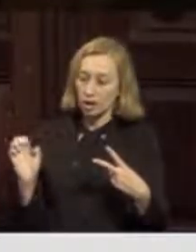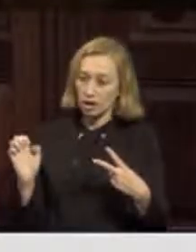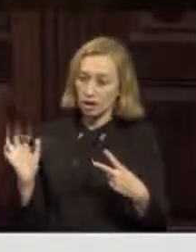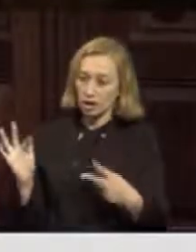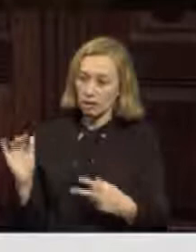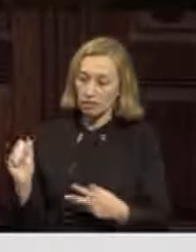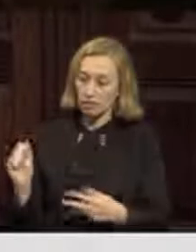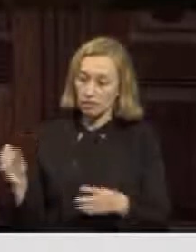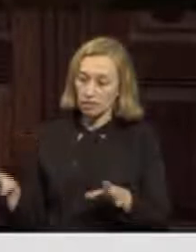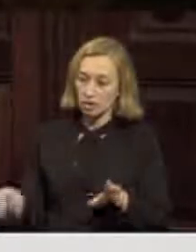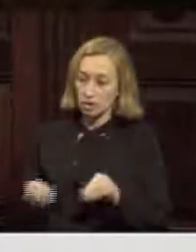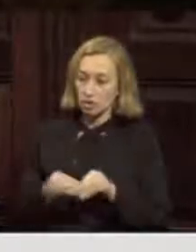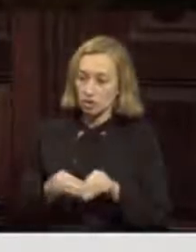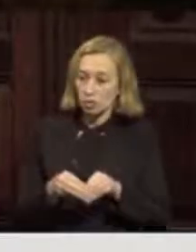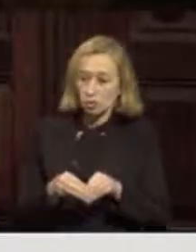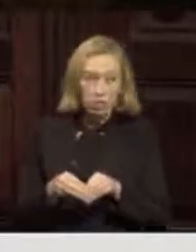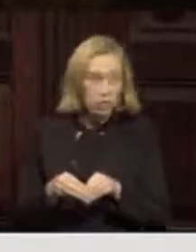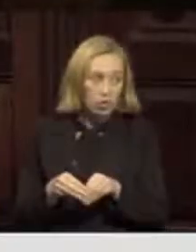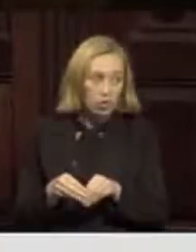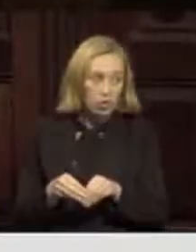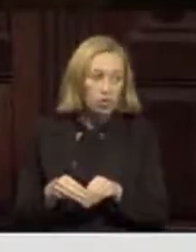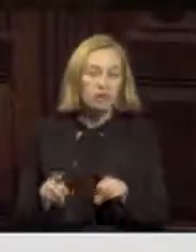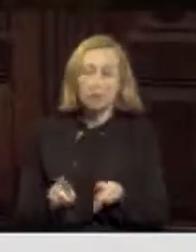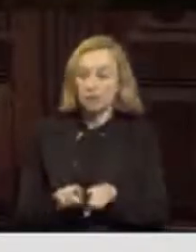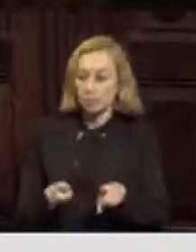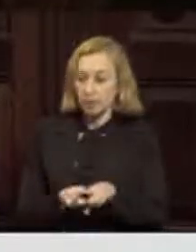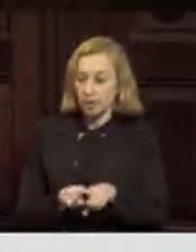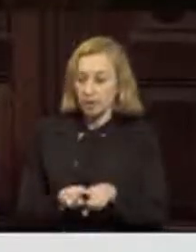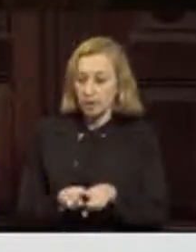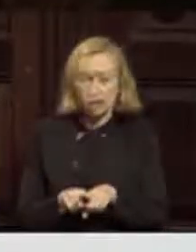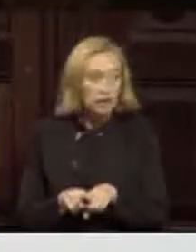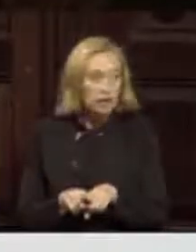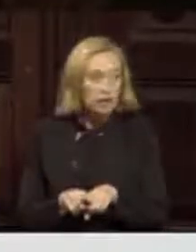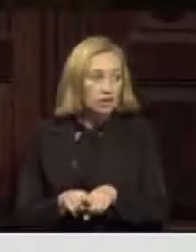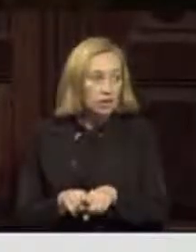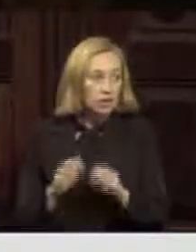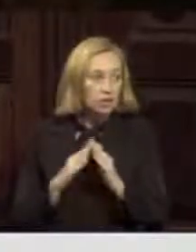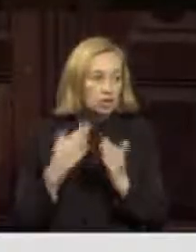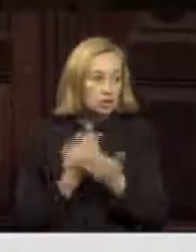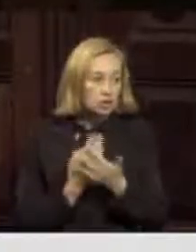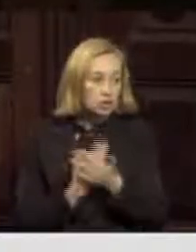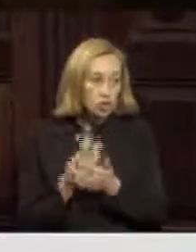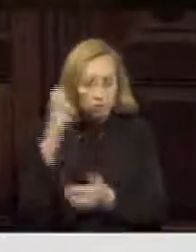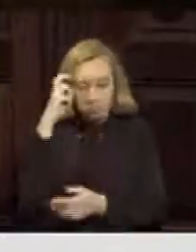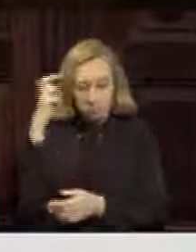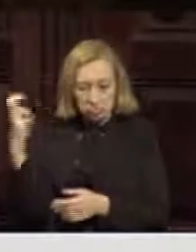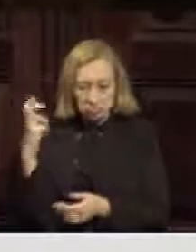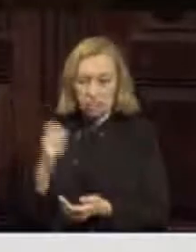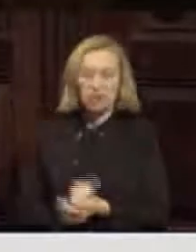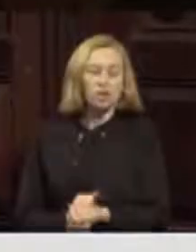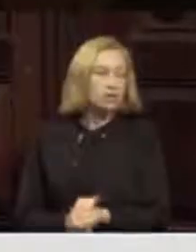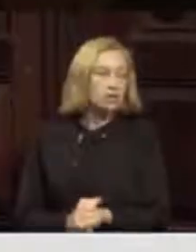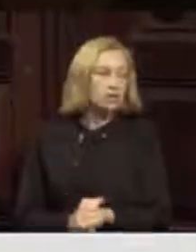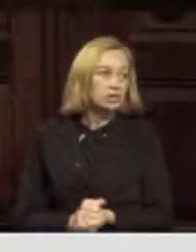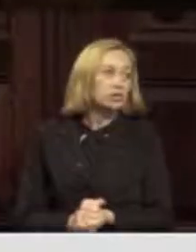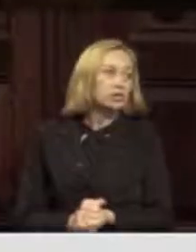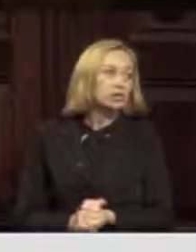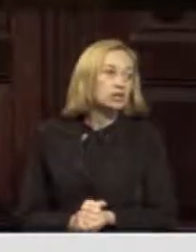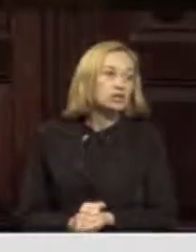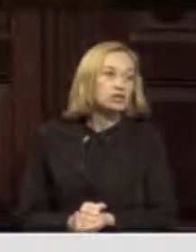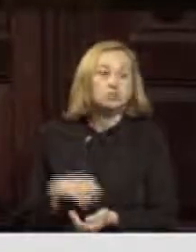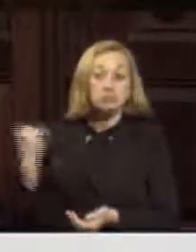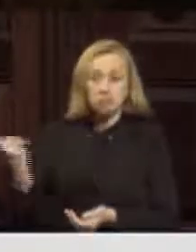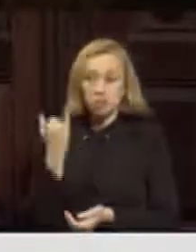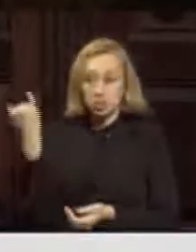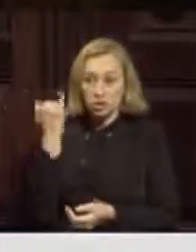colégio agrícola e também colégio de aplicação, com a expertise da UENF e com um grande e